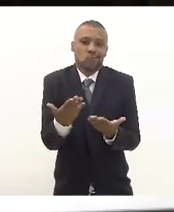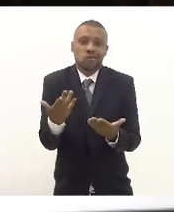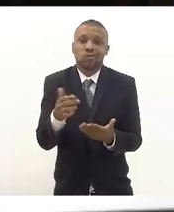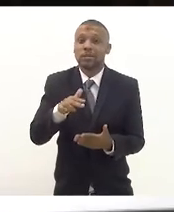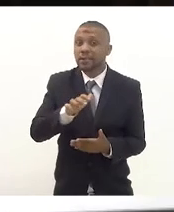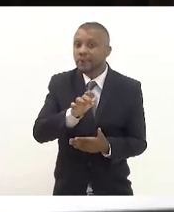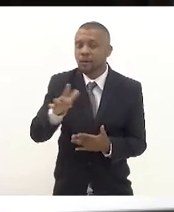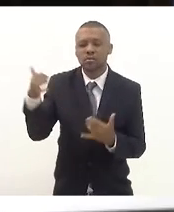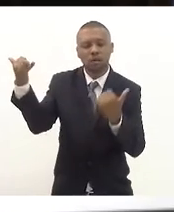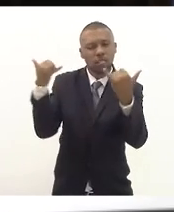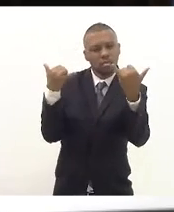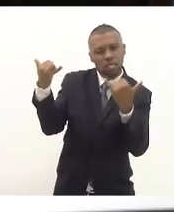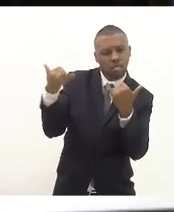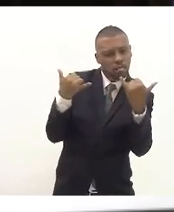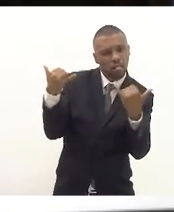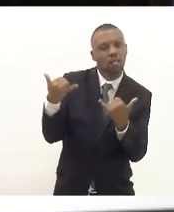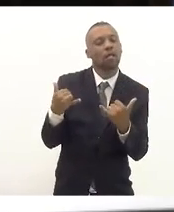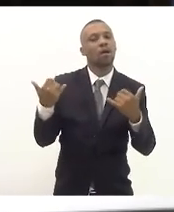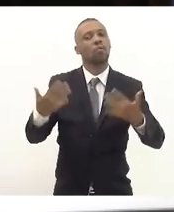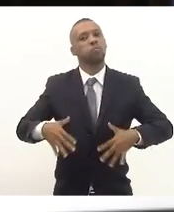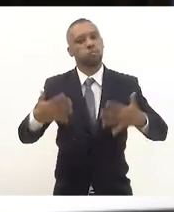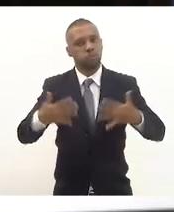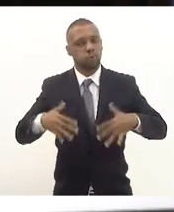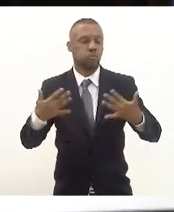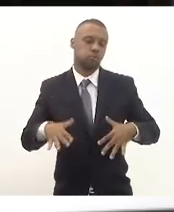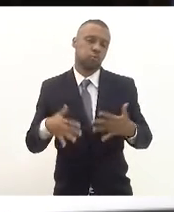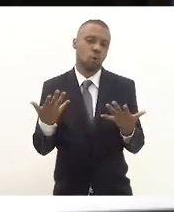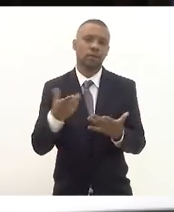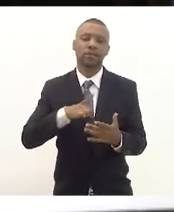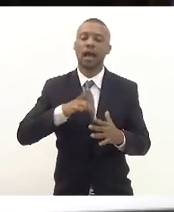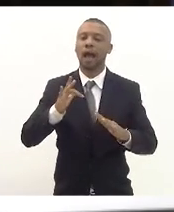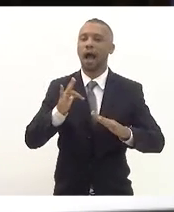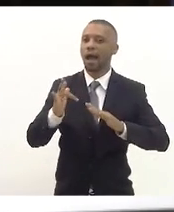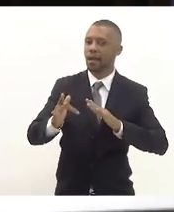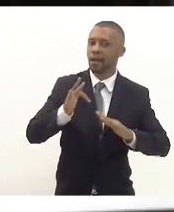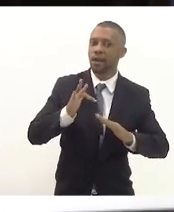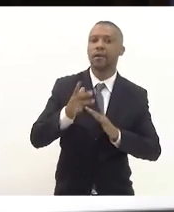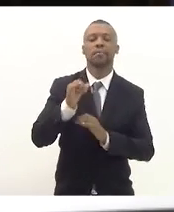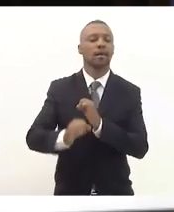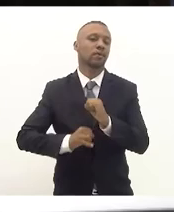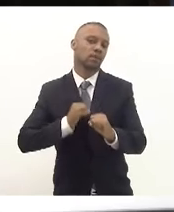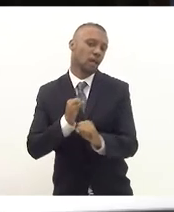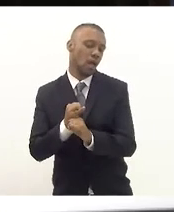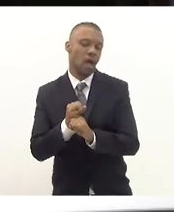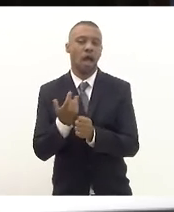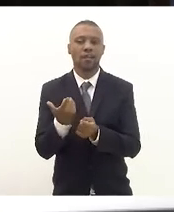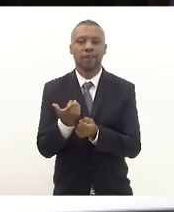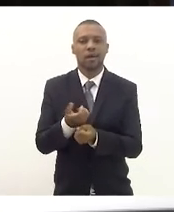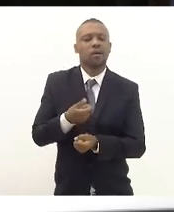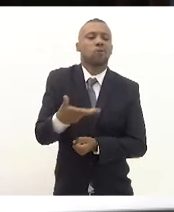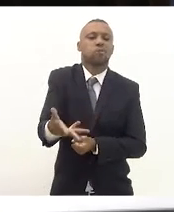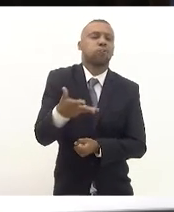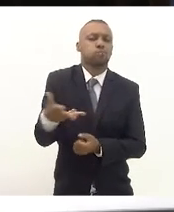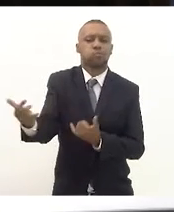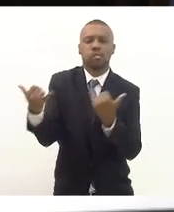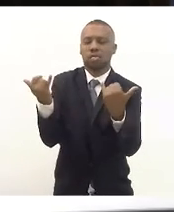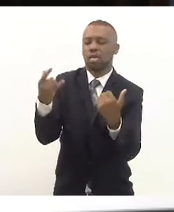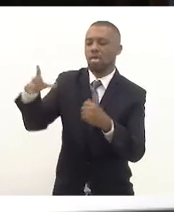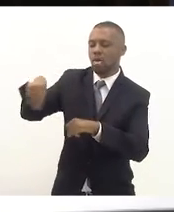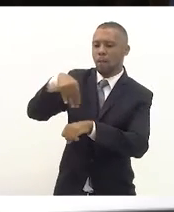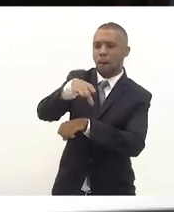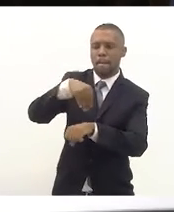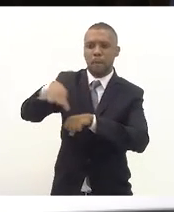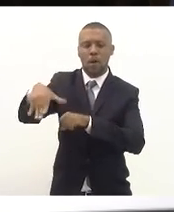o livro de informação tão grande hoje através das redes sociais que a velocidade da informação